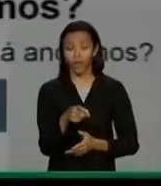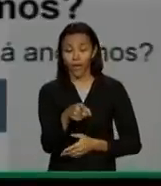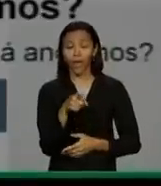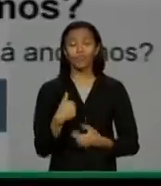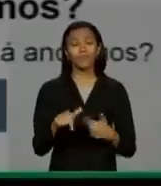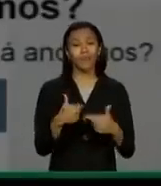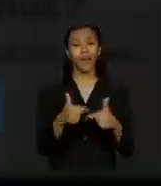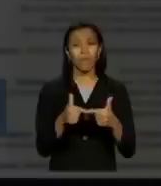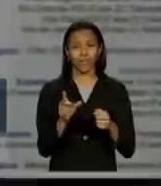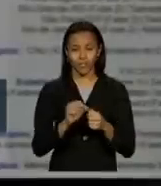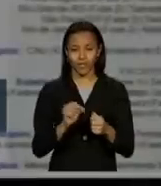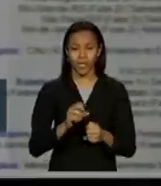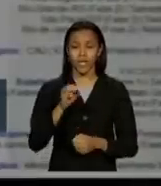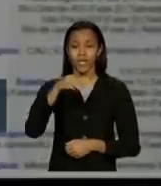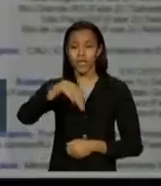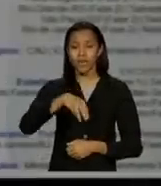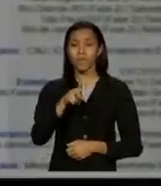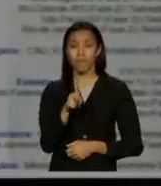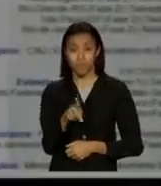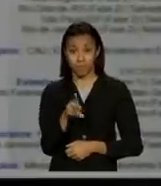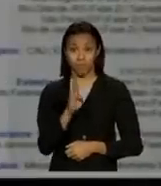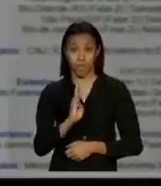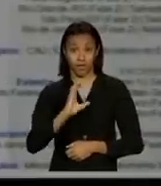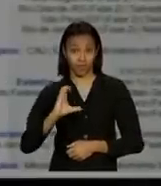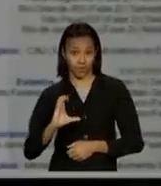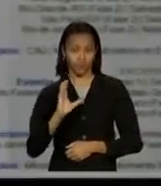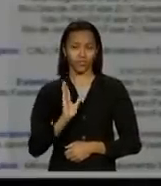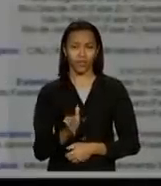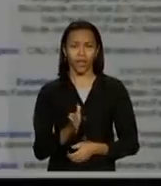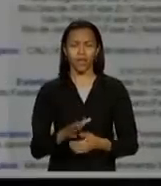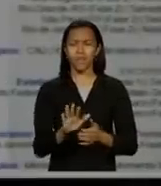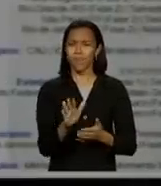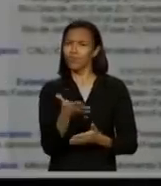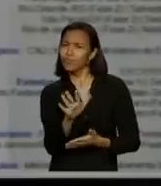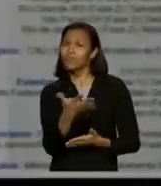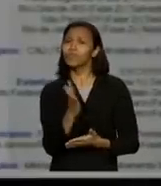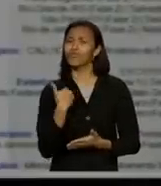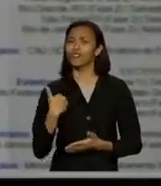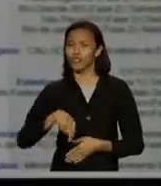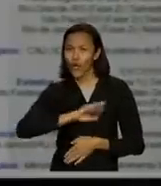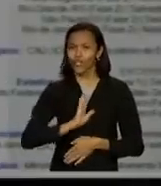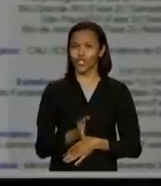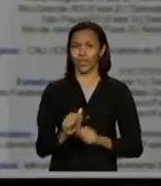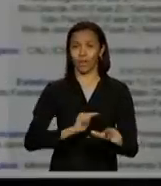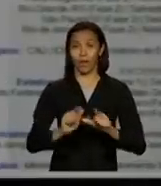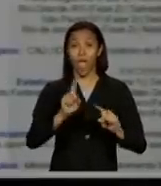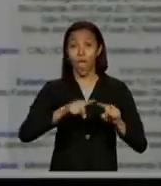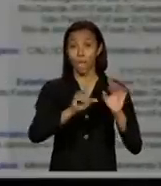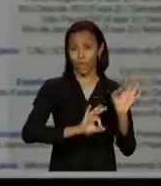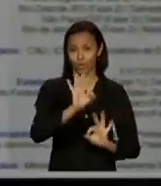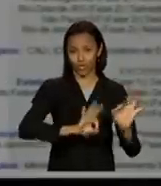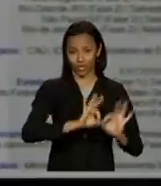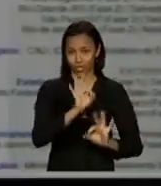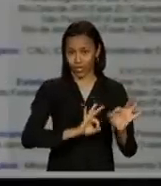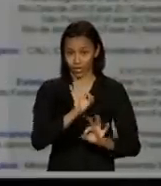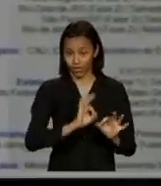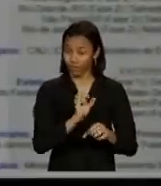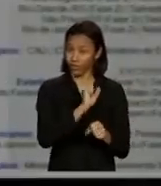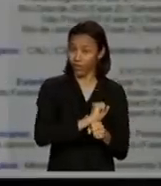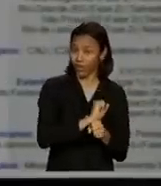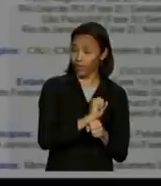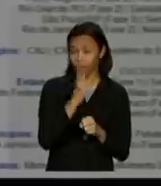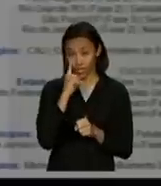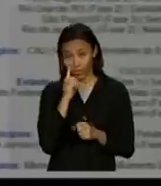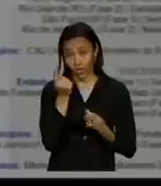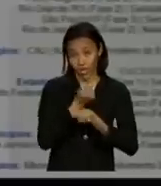fizemos via MBC né que foi mais ou menos aonde nós já trabalhamos né são projetos em atividade em negociação